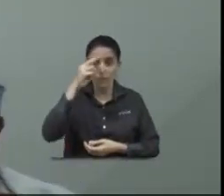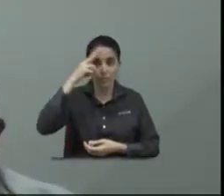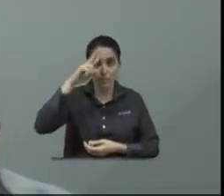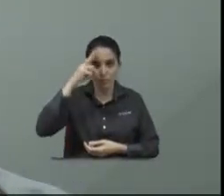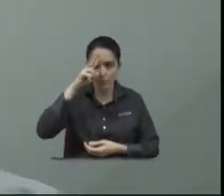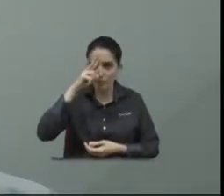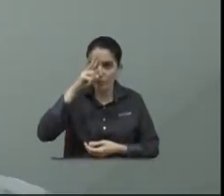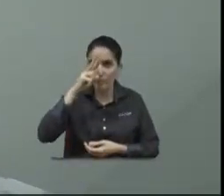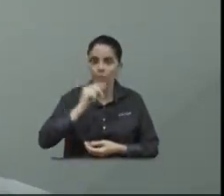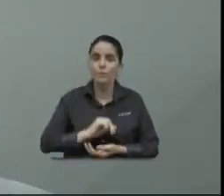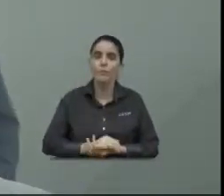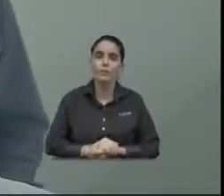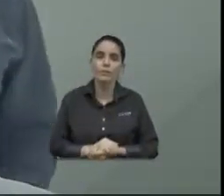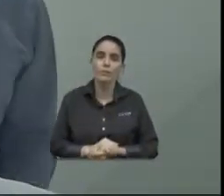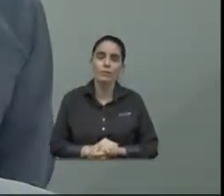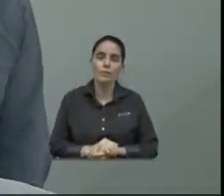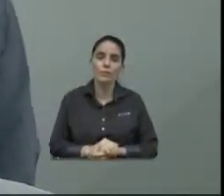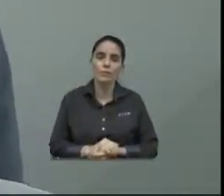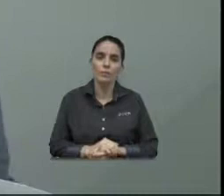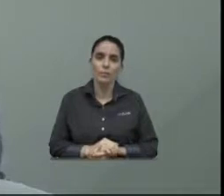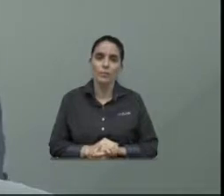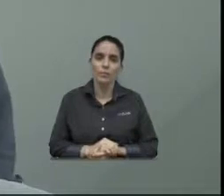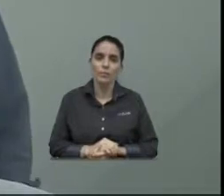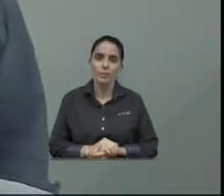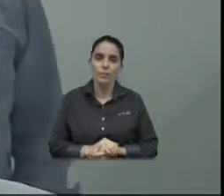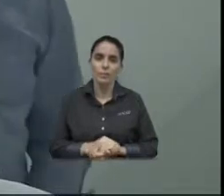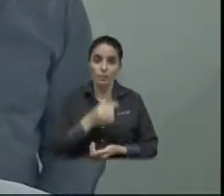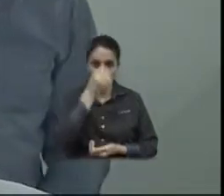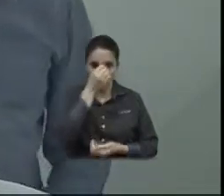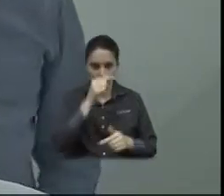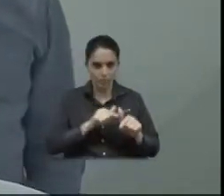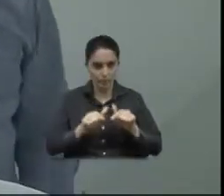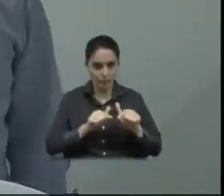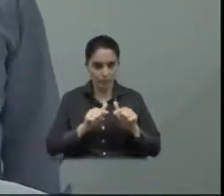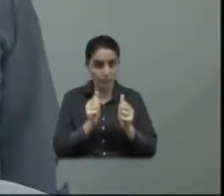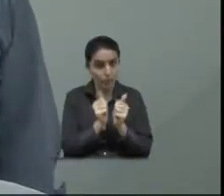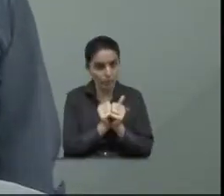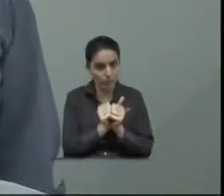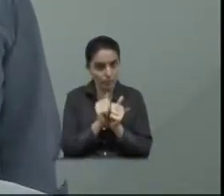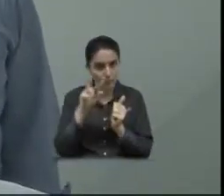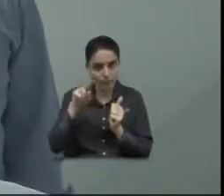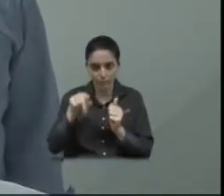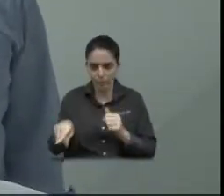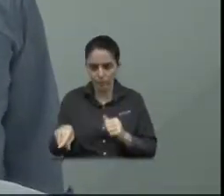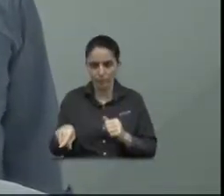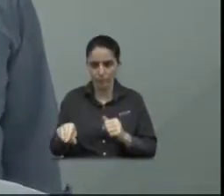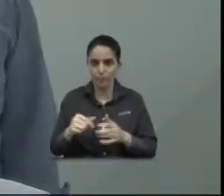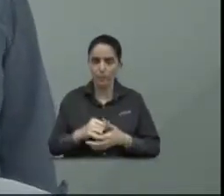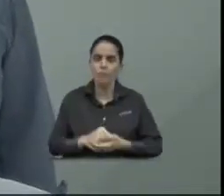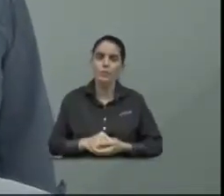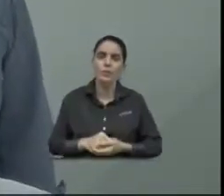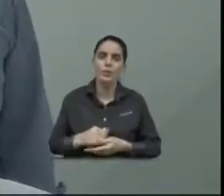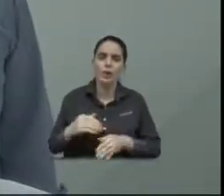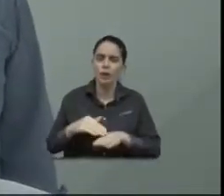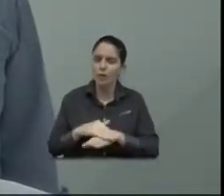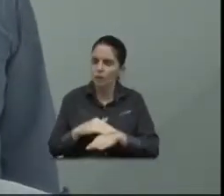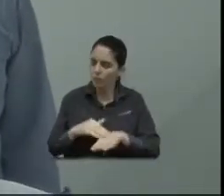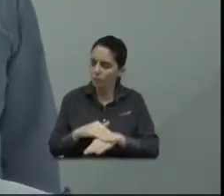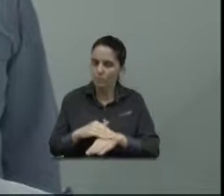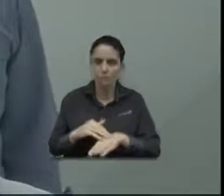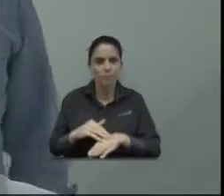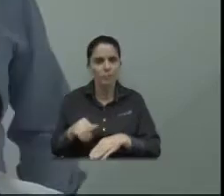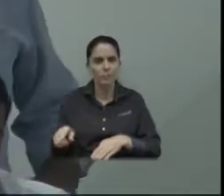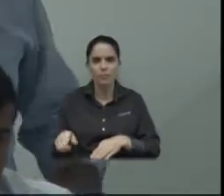que durante o período que trabalhei com o irmão dele, tinha uma convivência harmoniosa, uma pessoa amável,